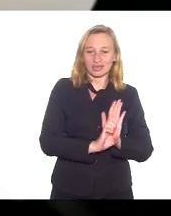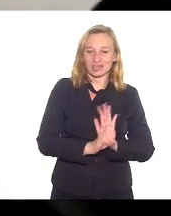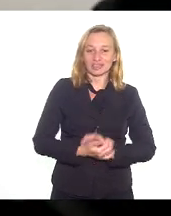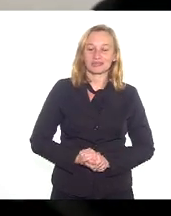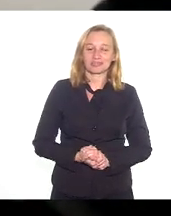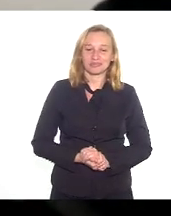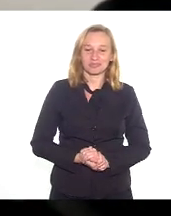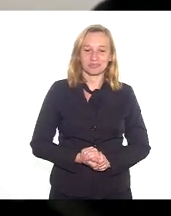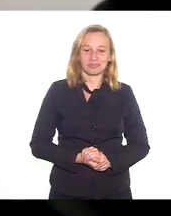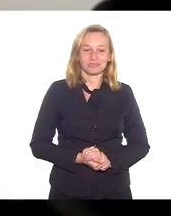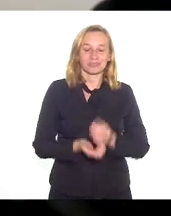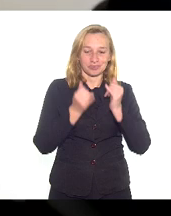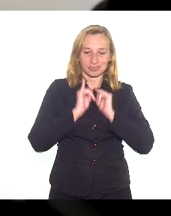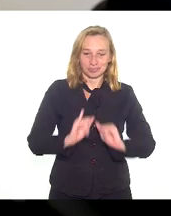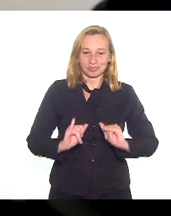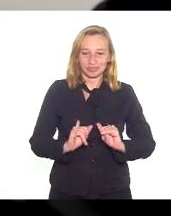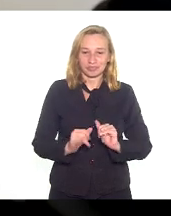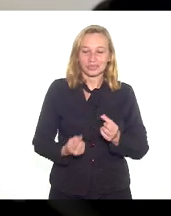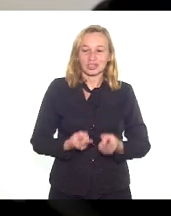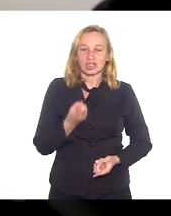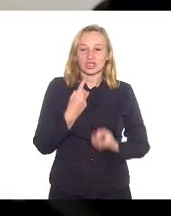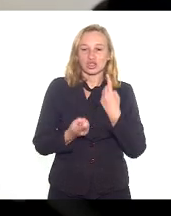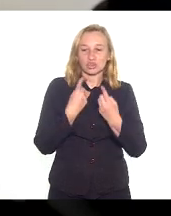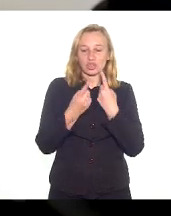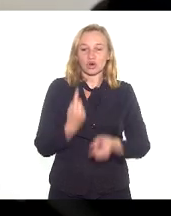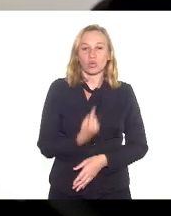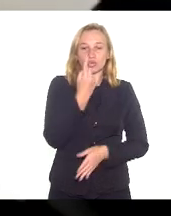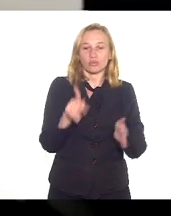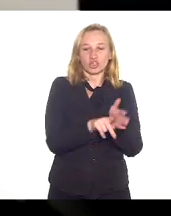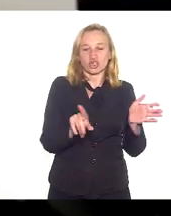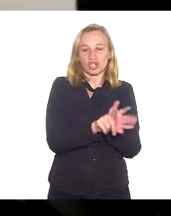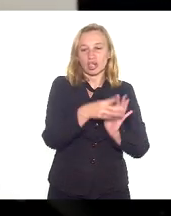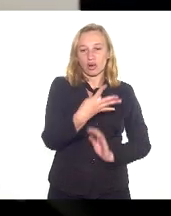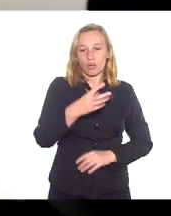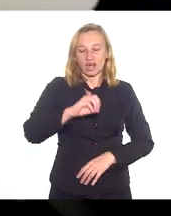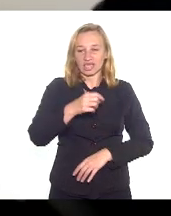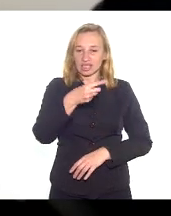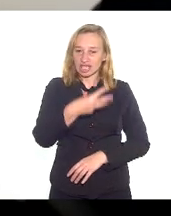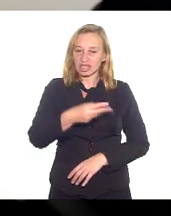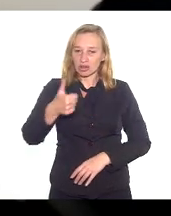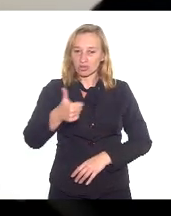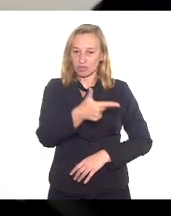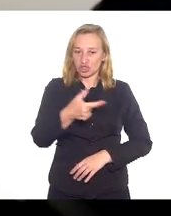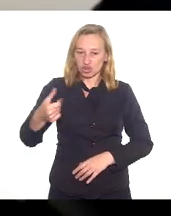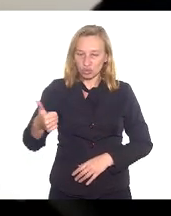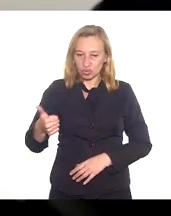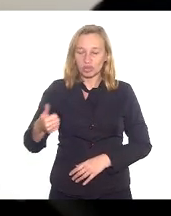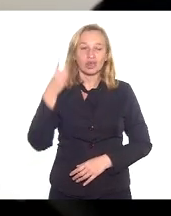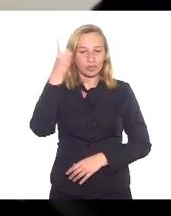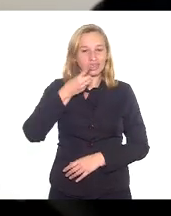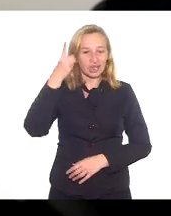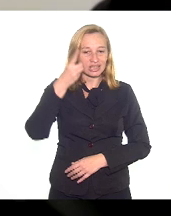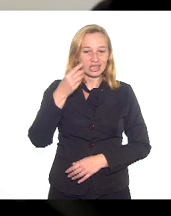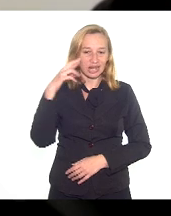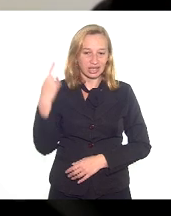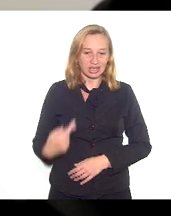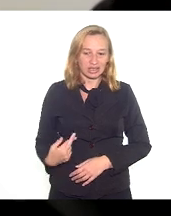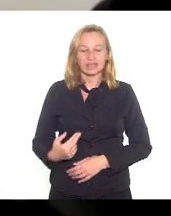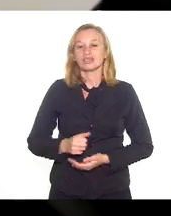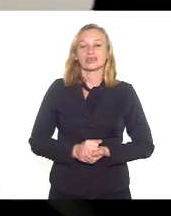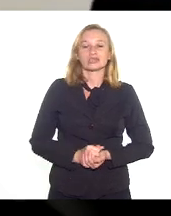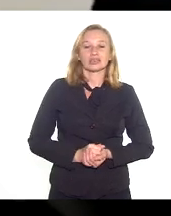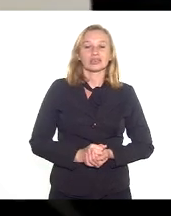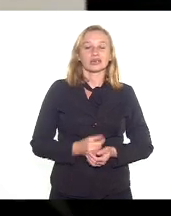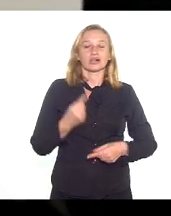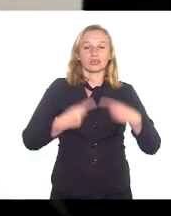emendas. Anuncio em regime de urgência em discussão, único projeto de lei 4038 de 21, de autoria da deputada Renata Souza, que institui